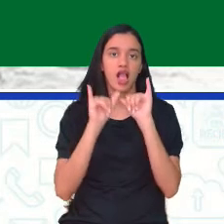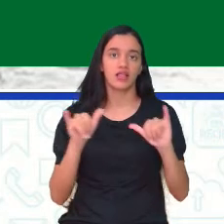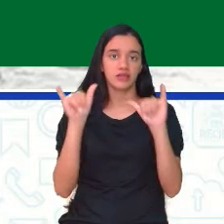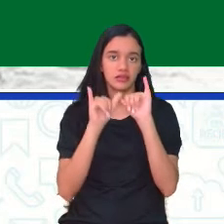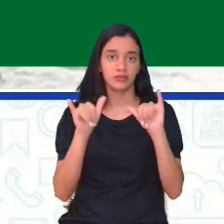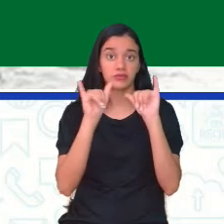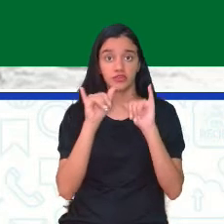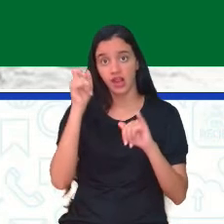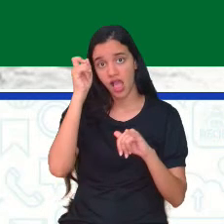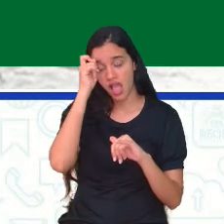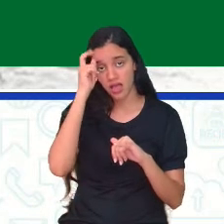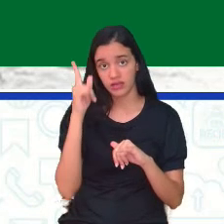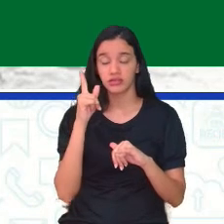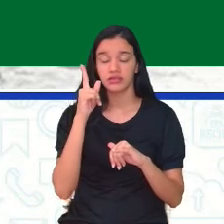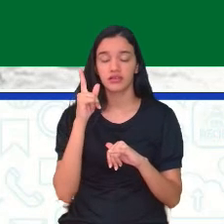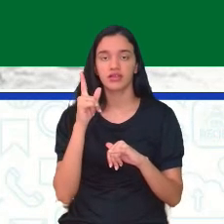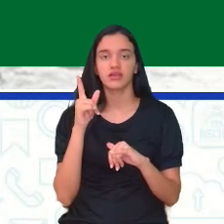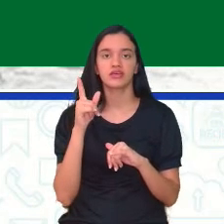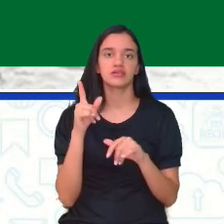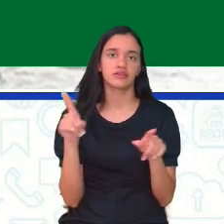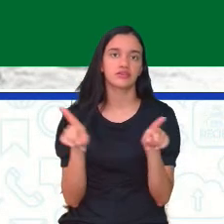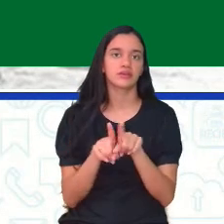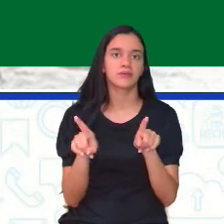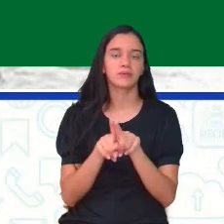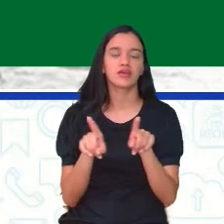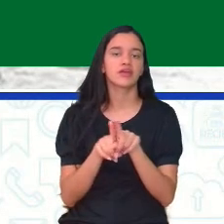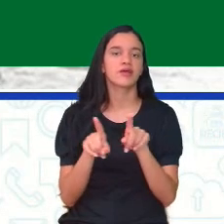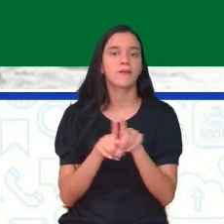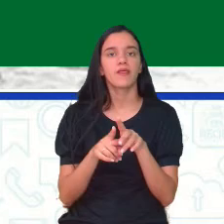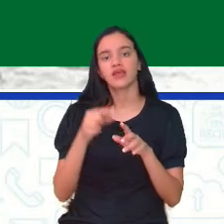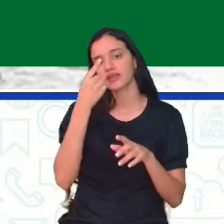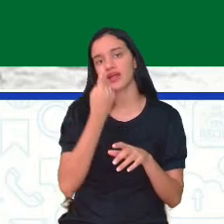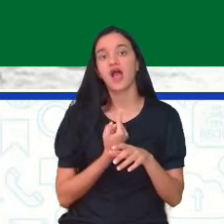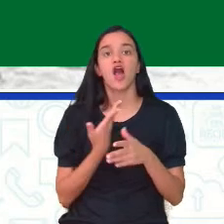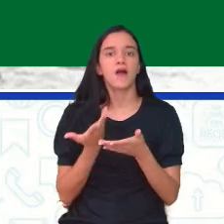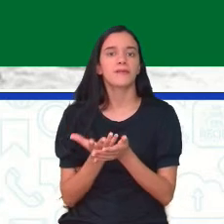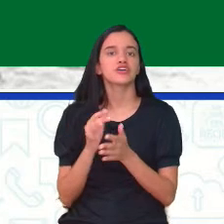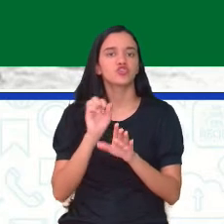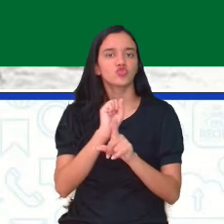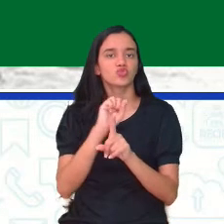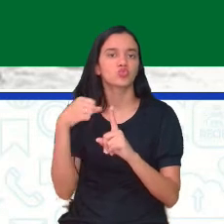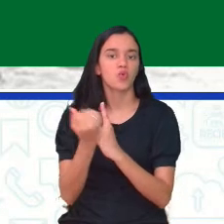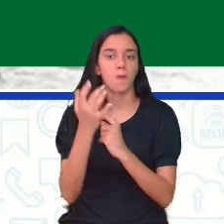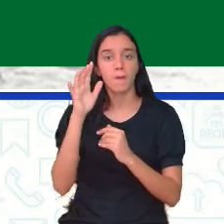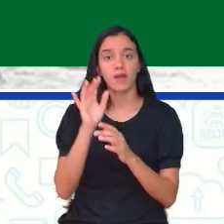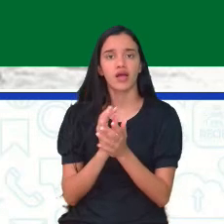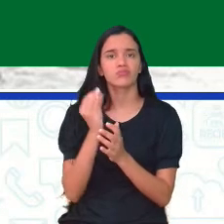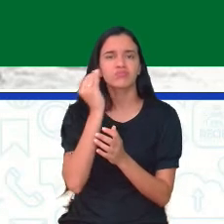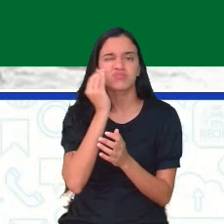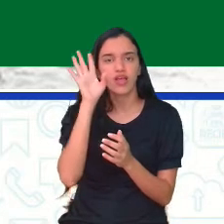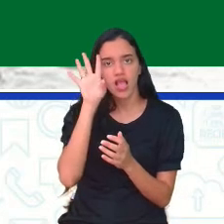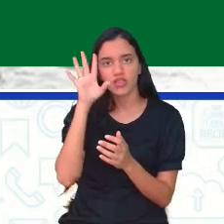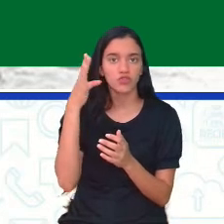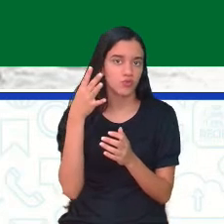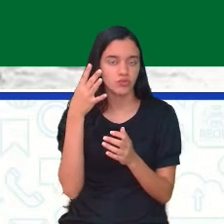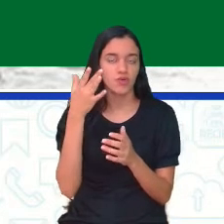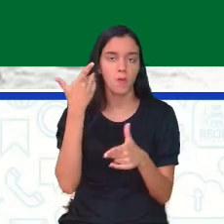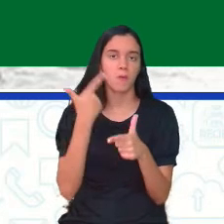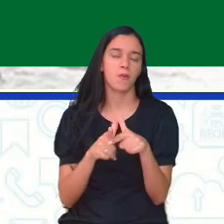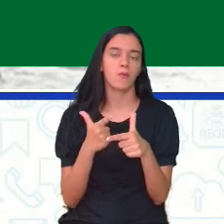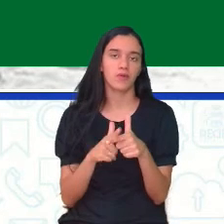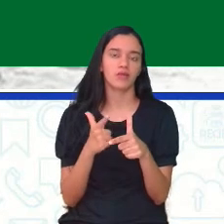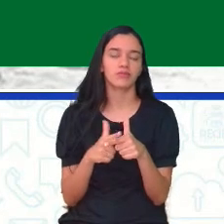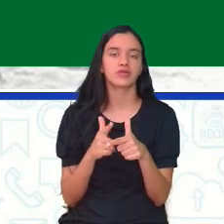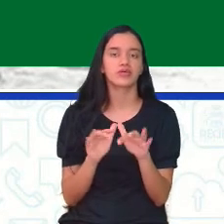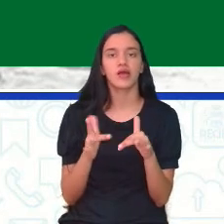divulgando ideias, né, de caráter mais social para tentar resolver a situação, não vai ser bem visto, né,